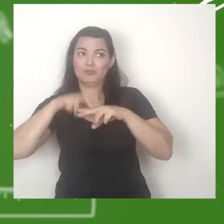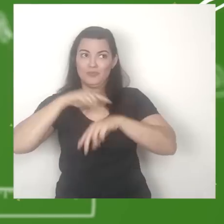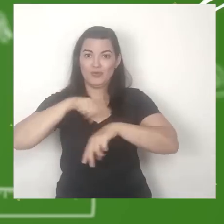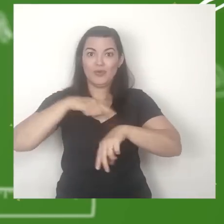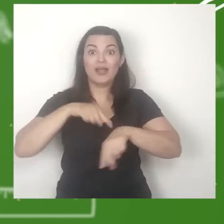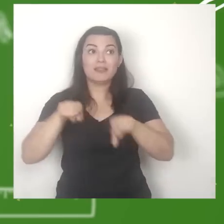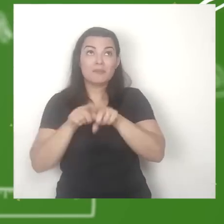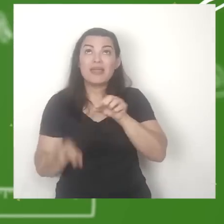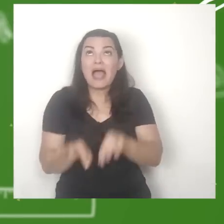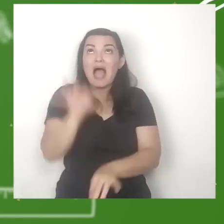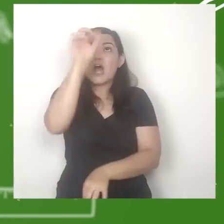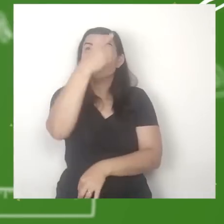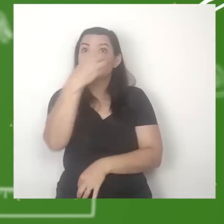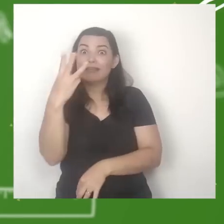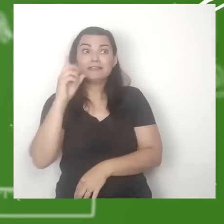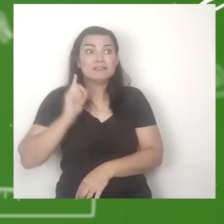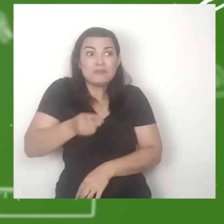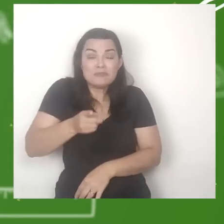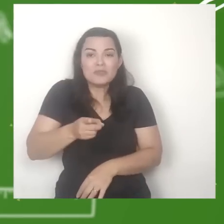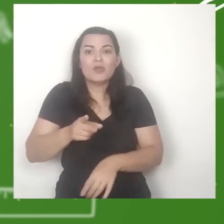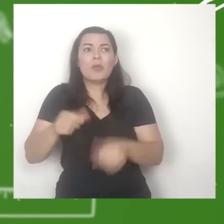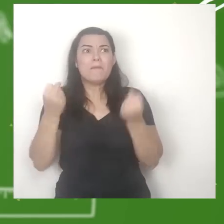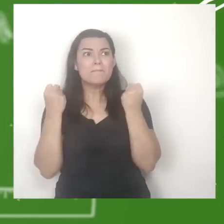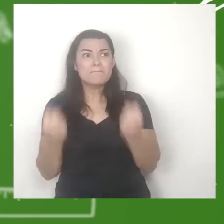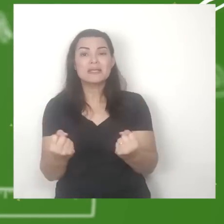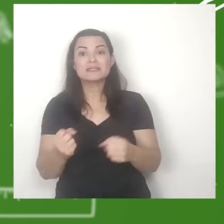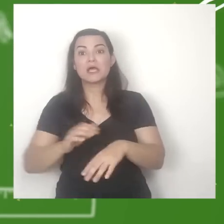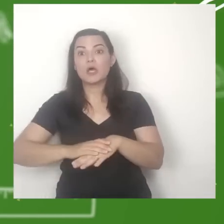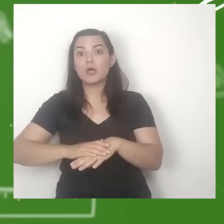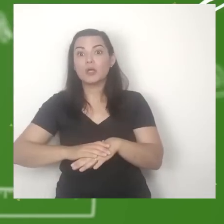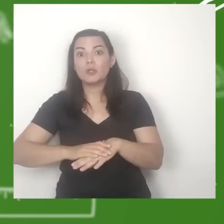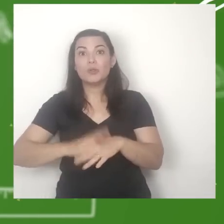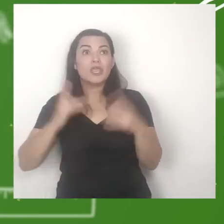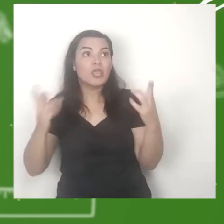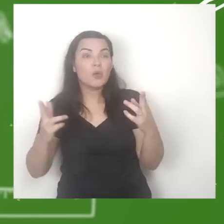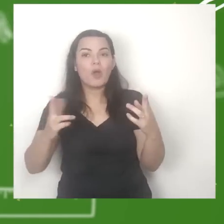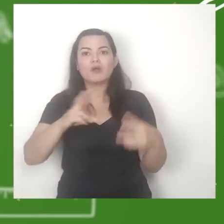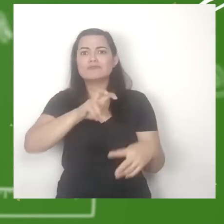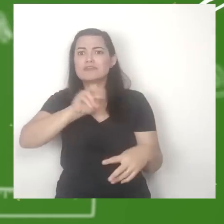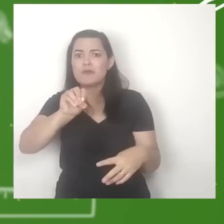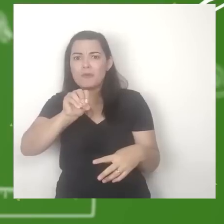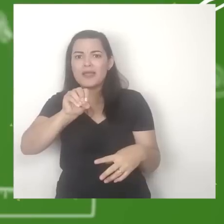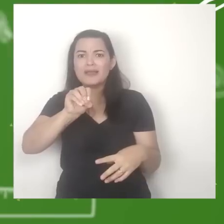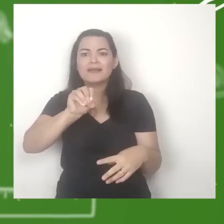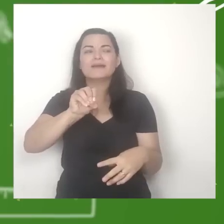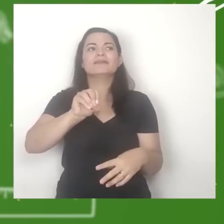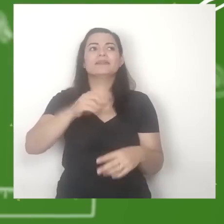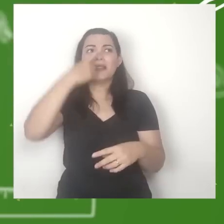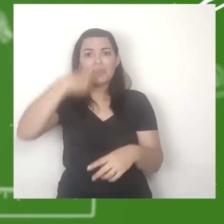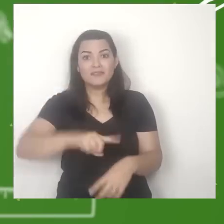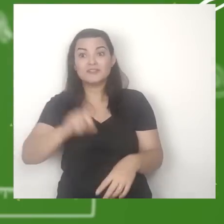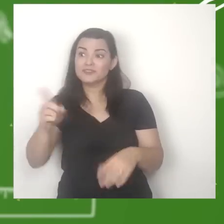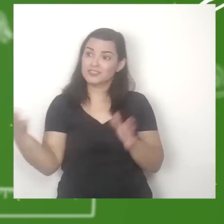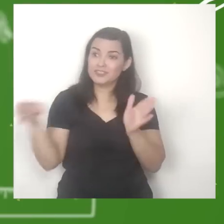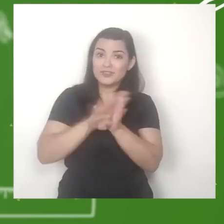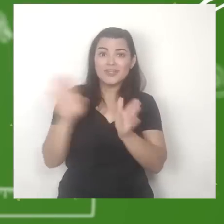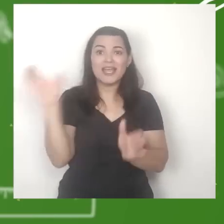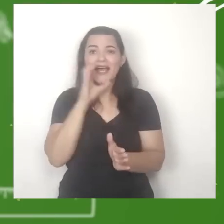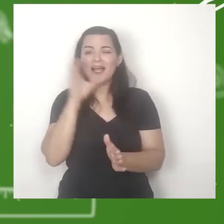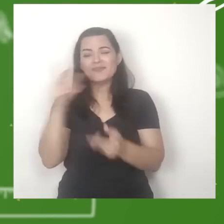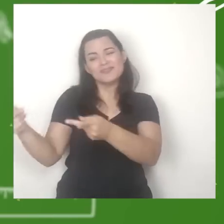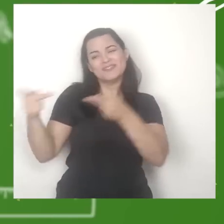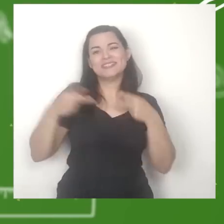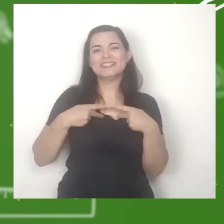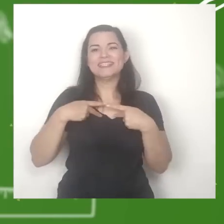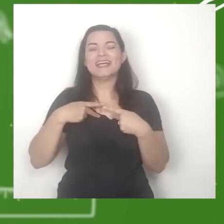a mais de 13 mil metros de altura, e que pesa mais de 50 elefantes. Você chegou aqui voando para visitar a